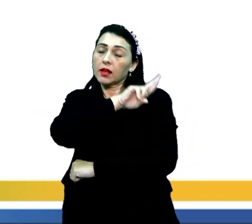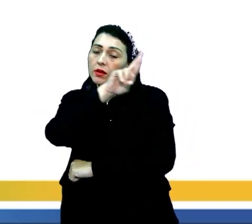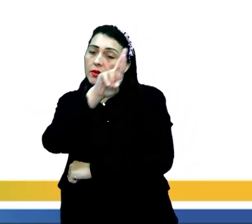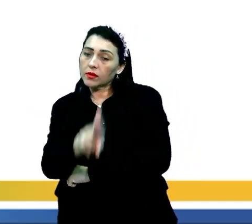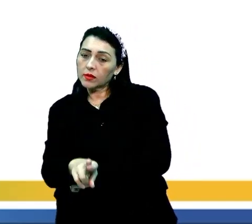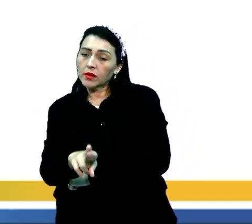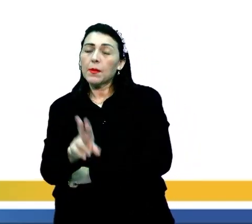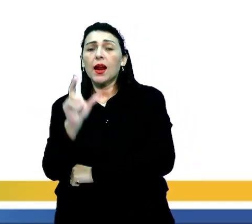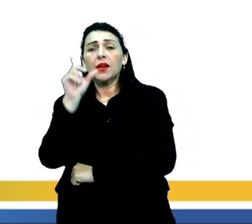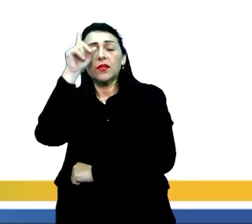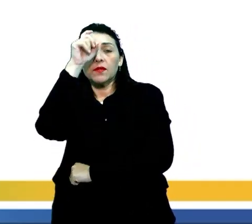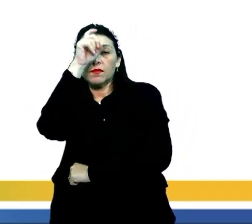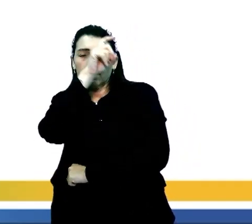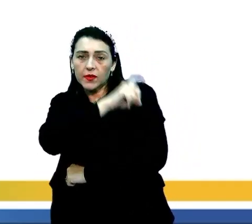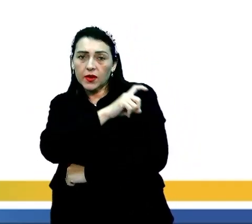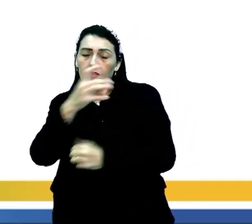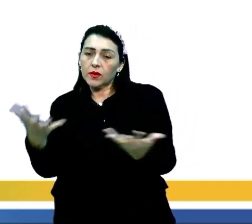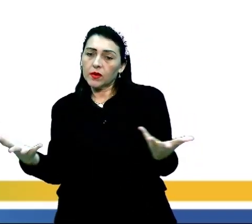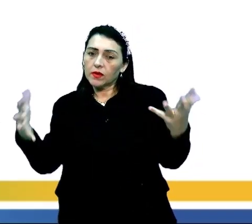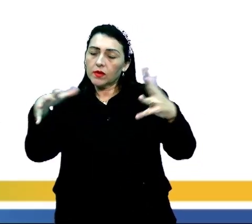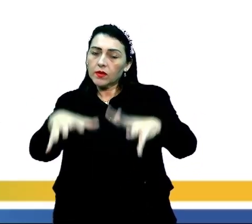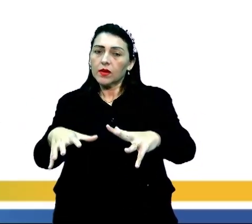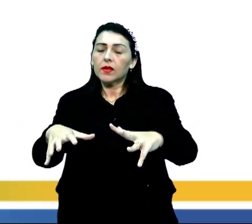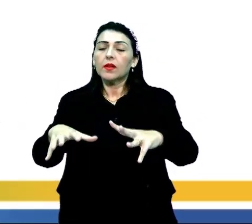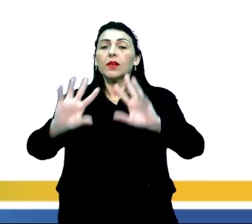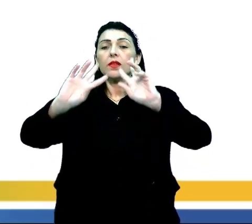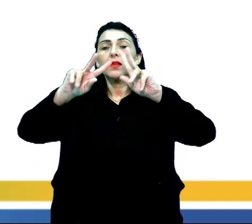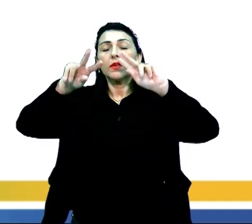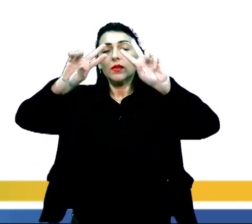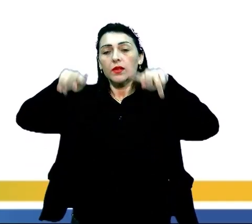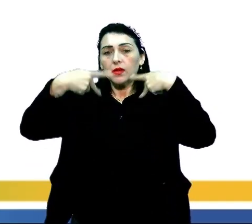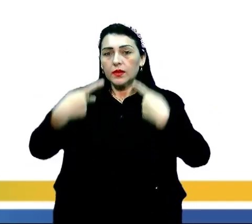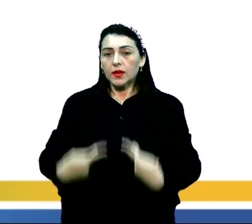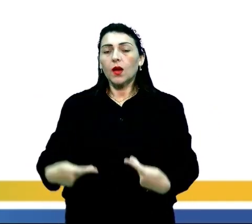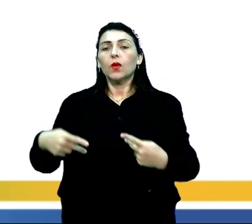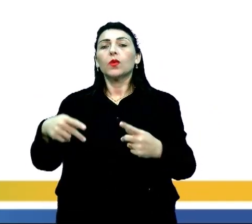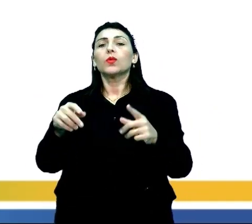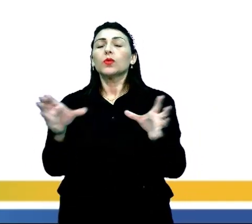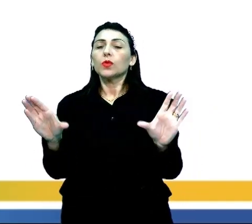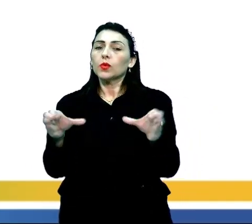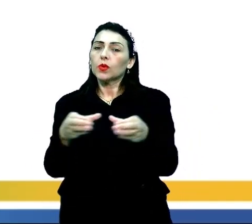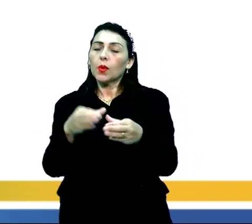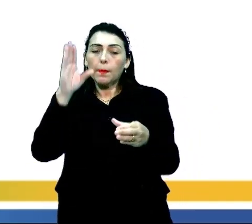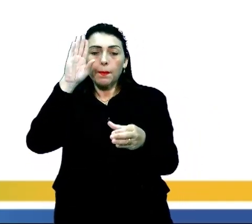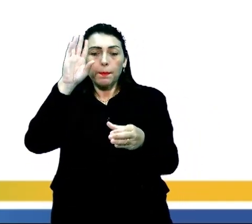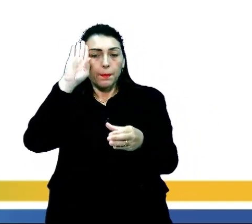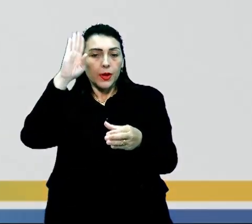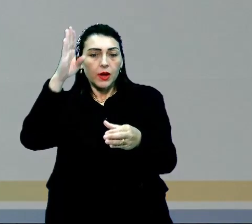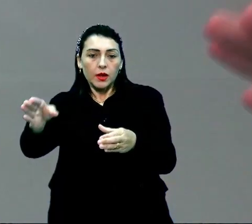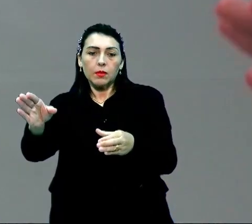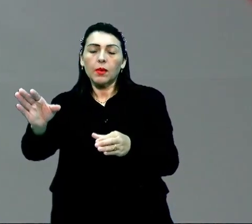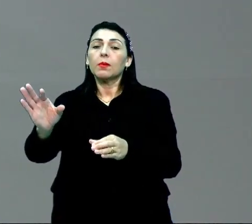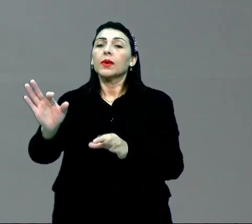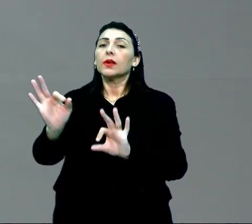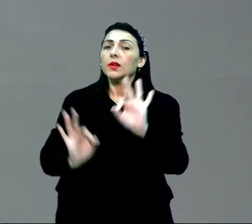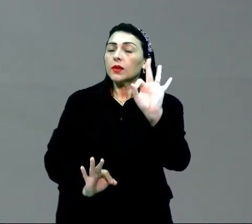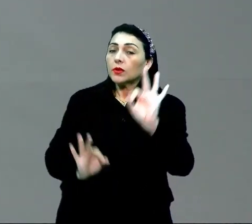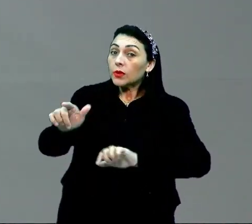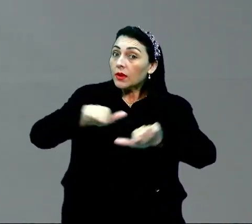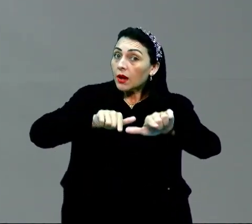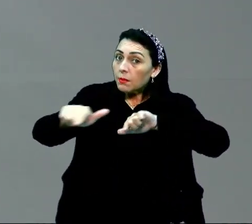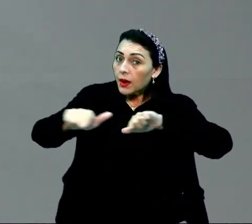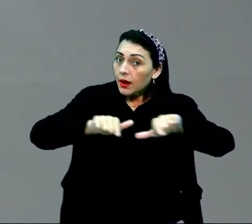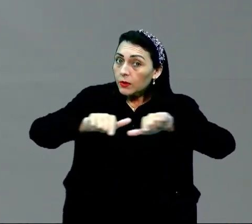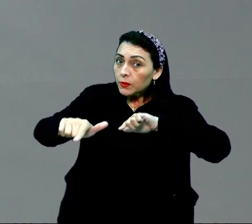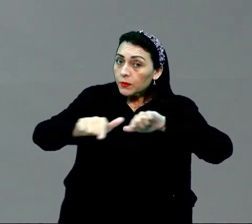pela dificuldade de inserção social desse grupo, especialmente no ramo laboral. Essa